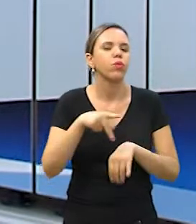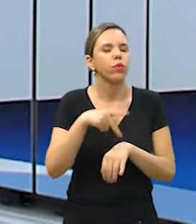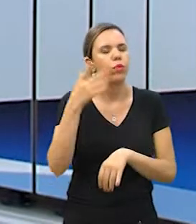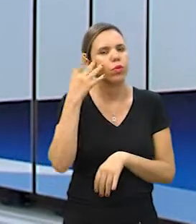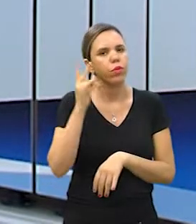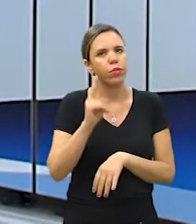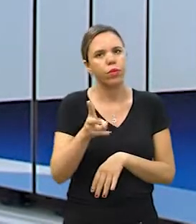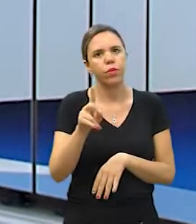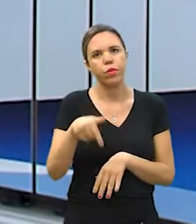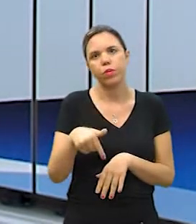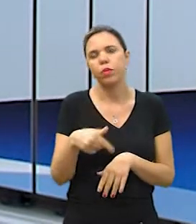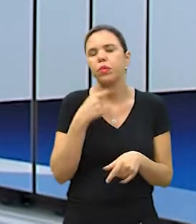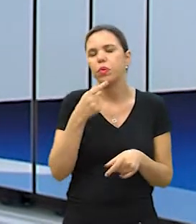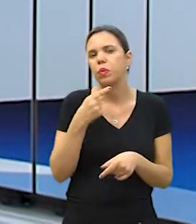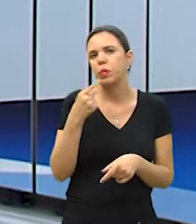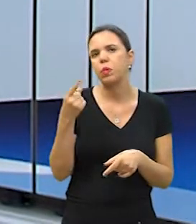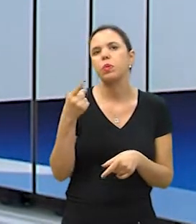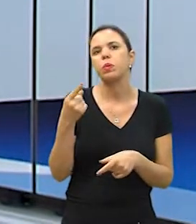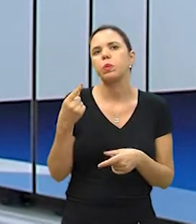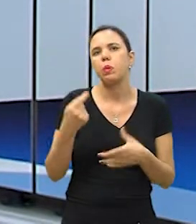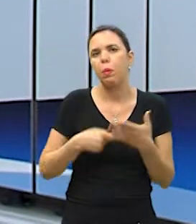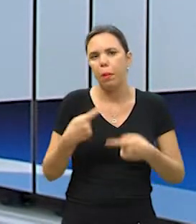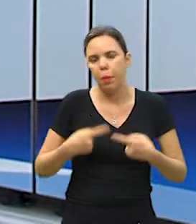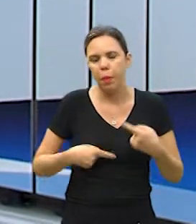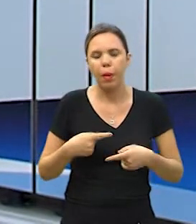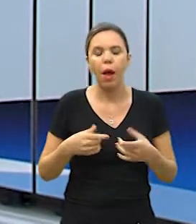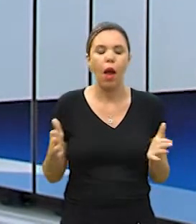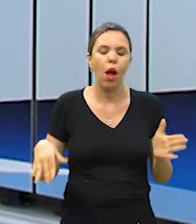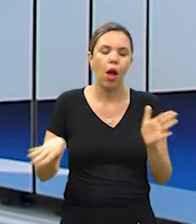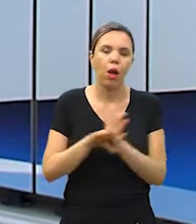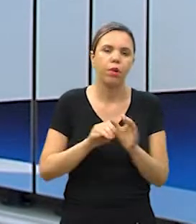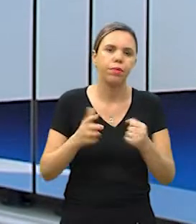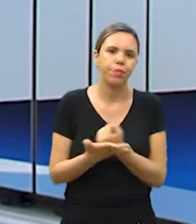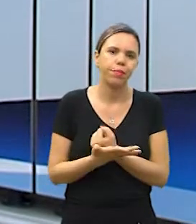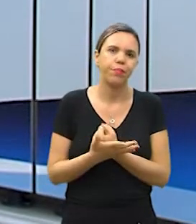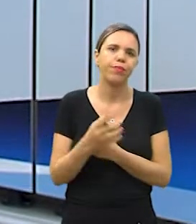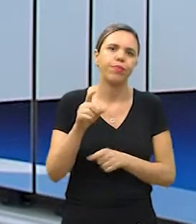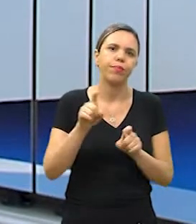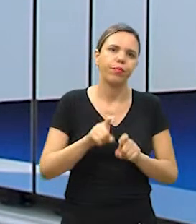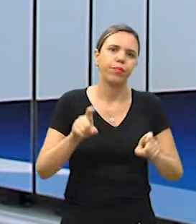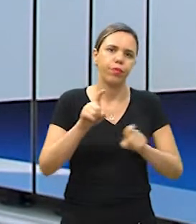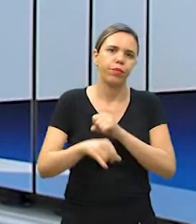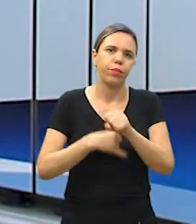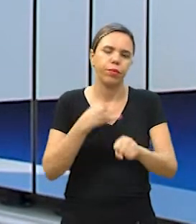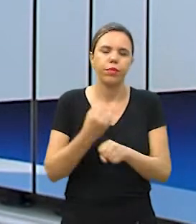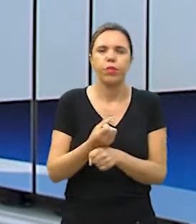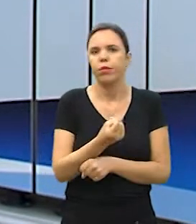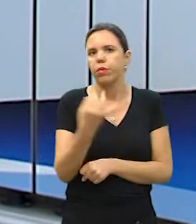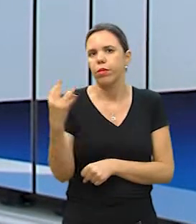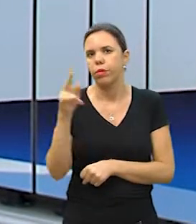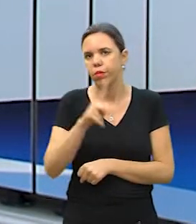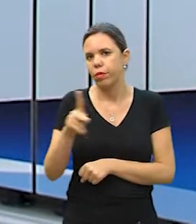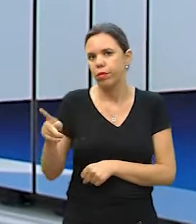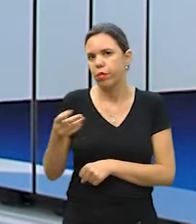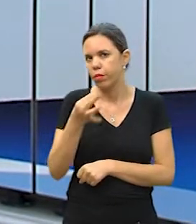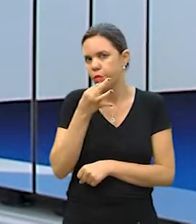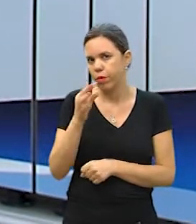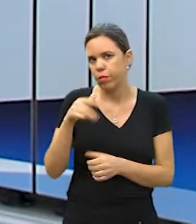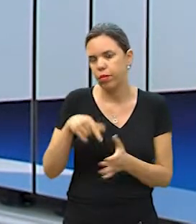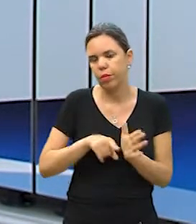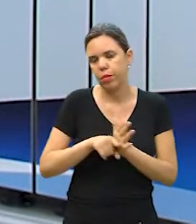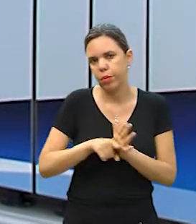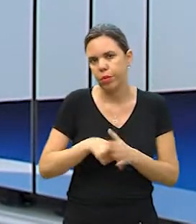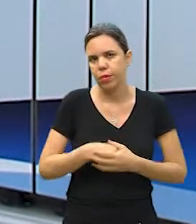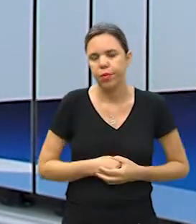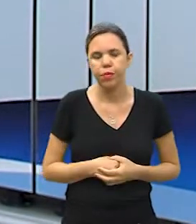no país sempre foi questionado, vem a pandemia, ensino remoto e um terço dos professores,